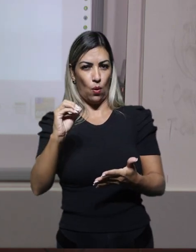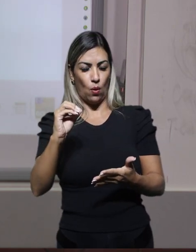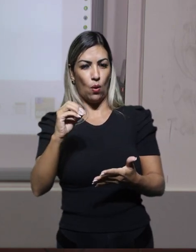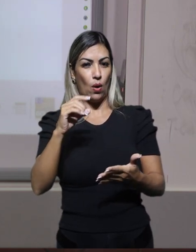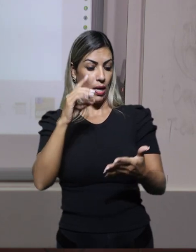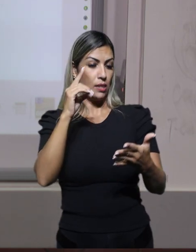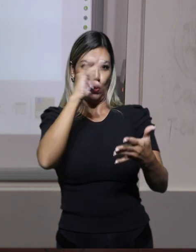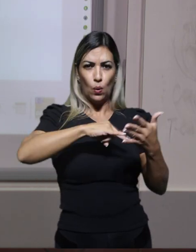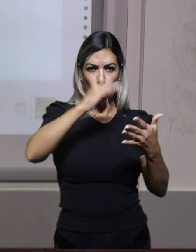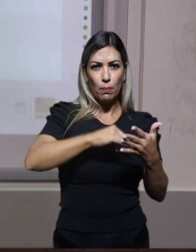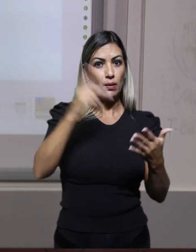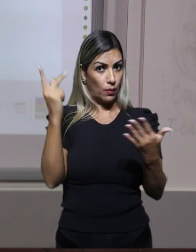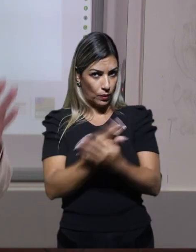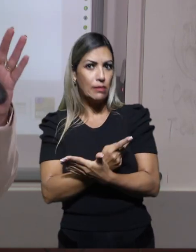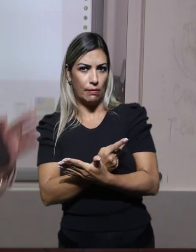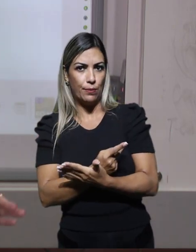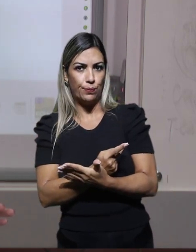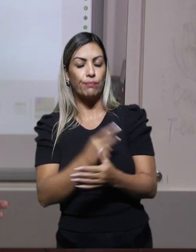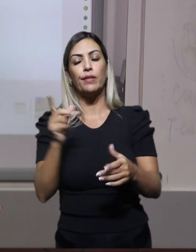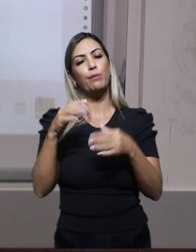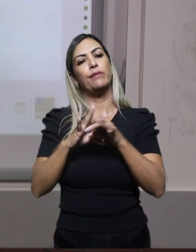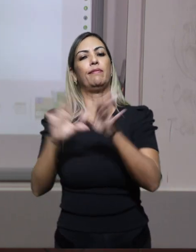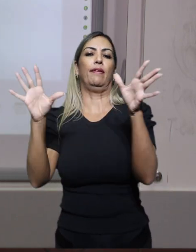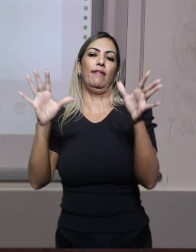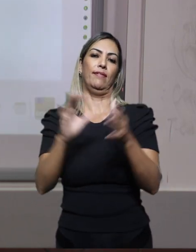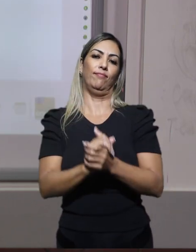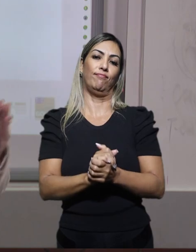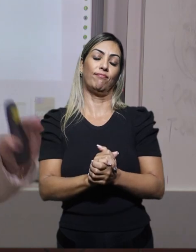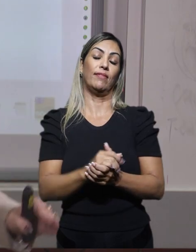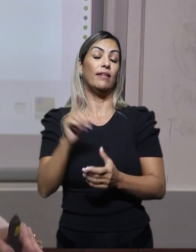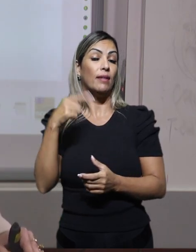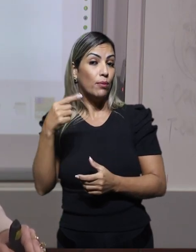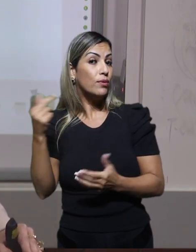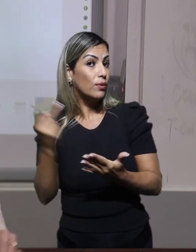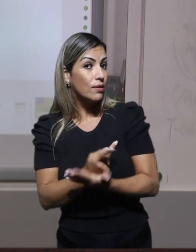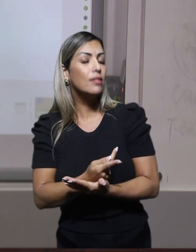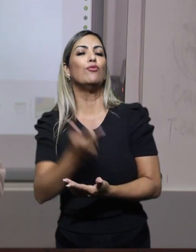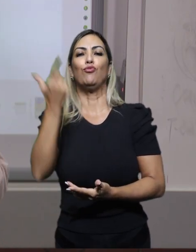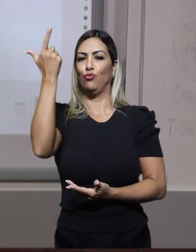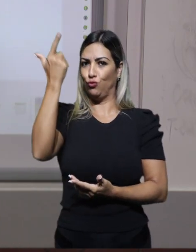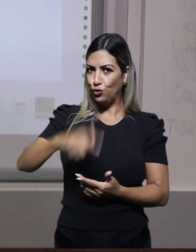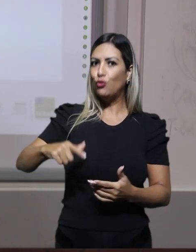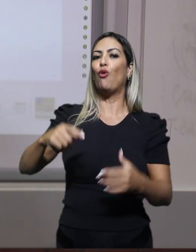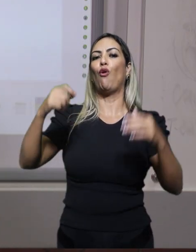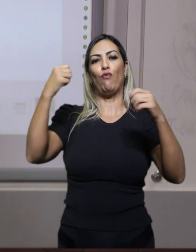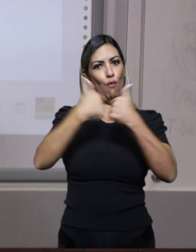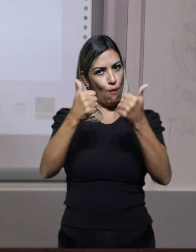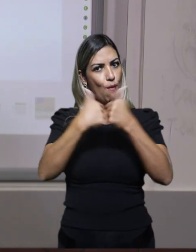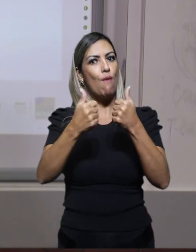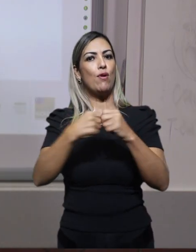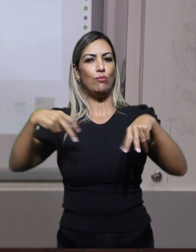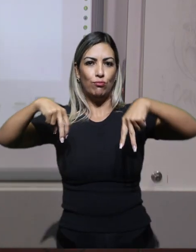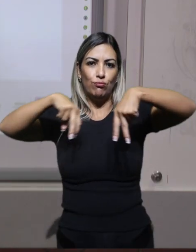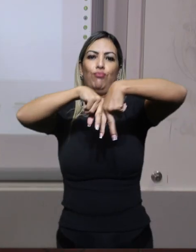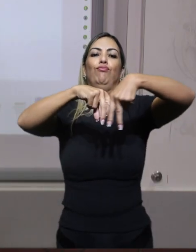termo circunstanciado de ocorrência, e ele era liberado. E logo, o que acontecia? Ele voltava